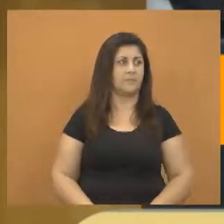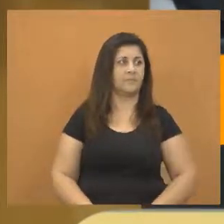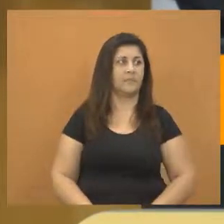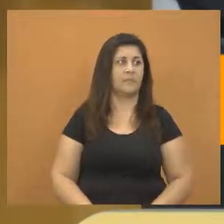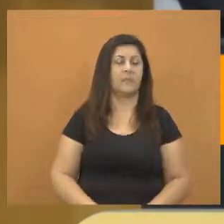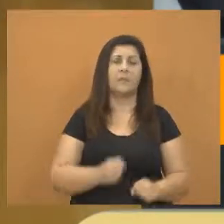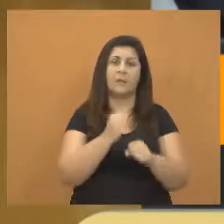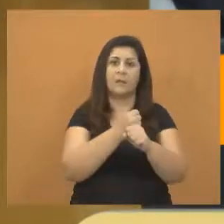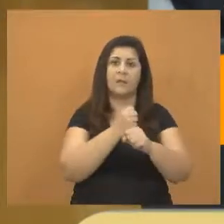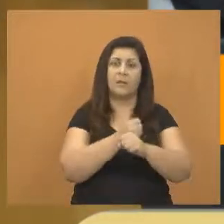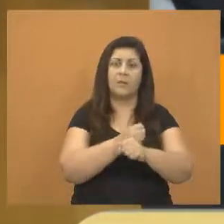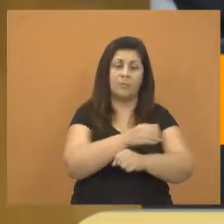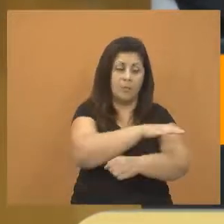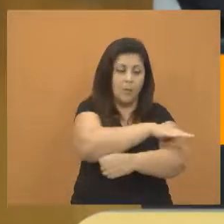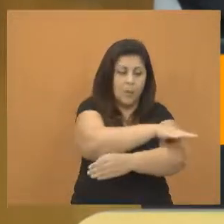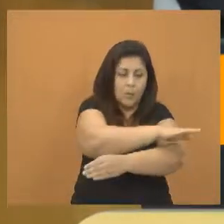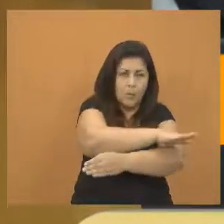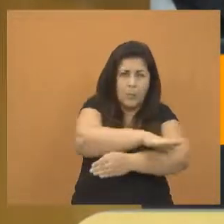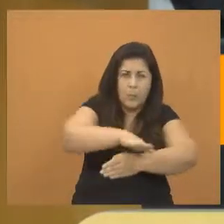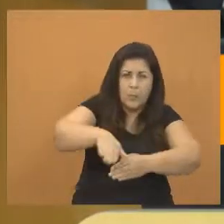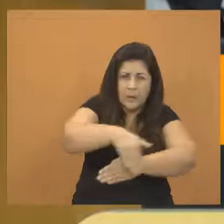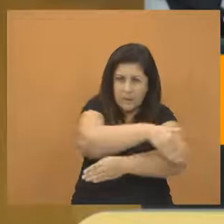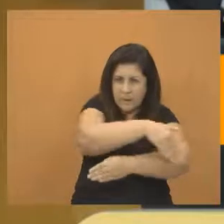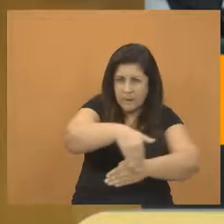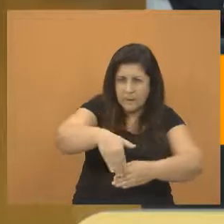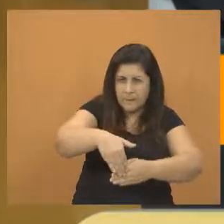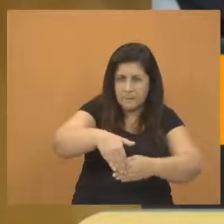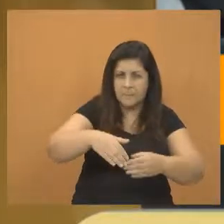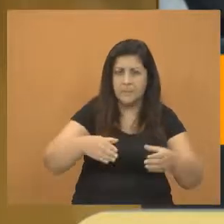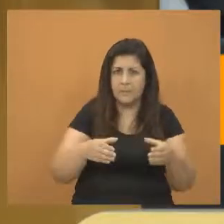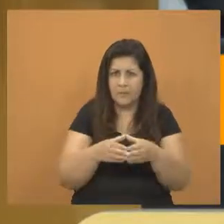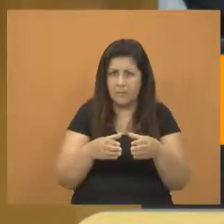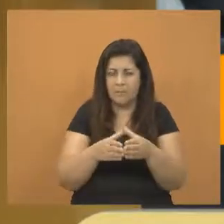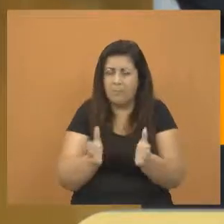As obras de asfalto para os bairros carentes,